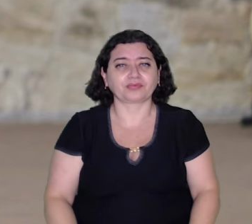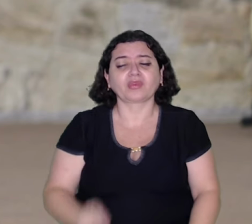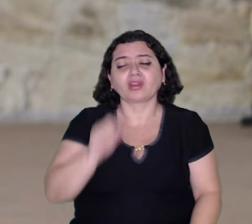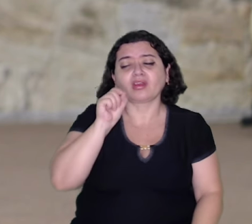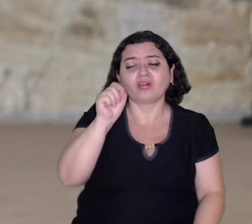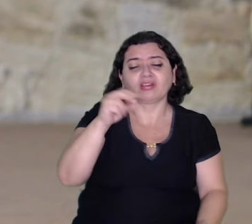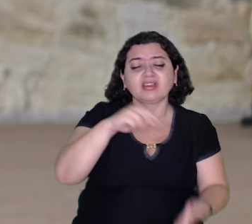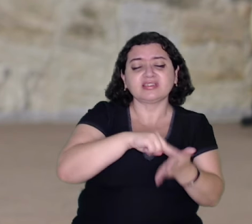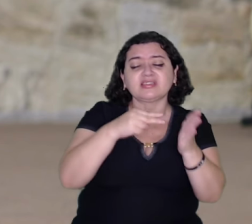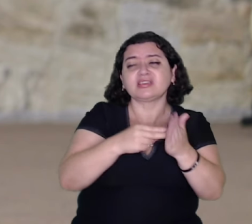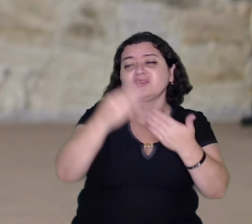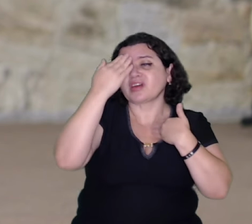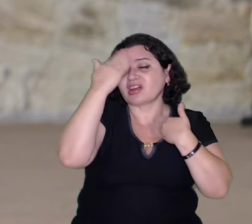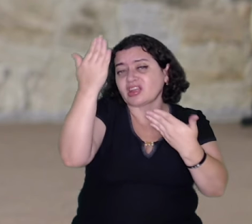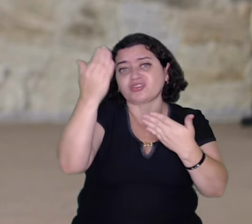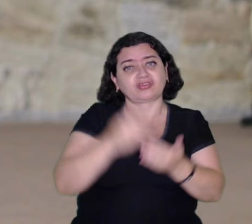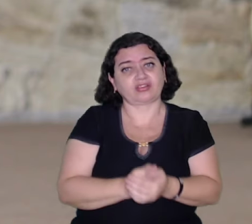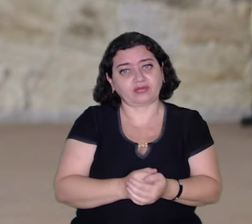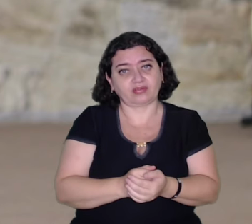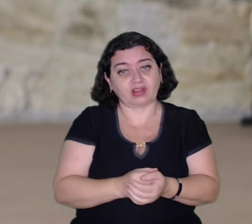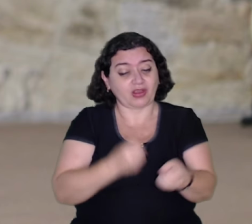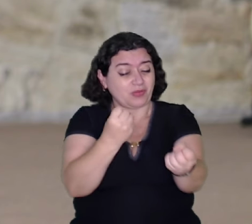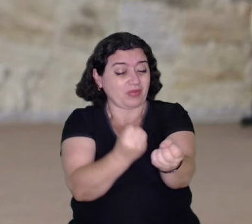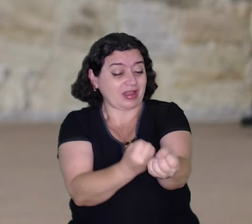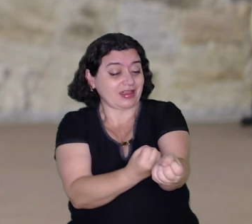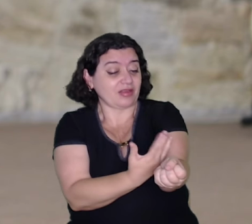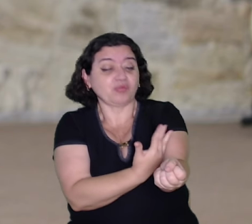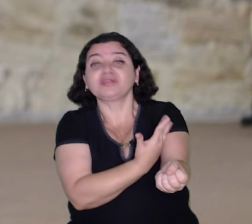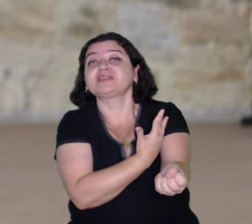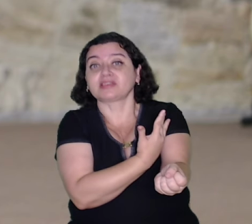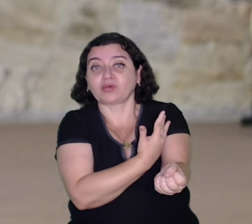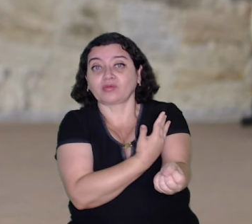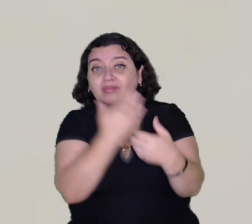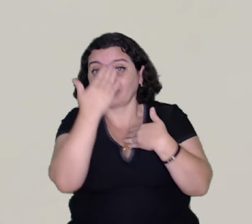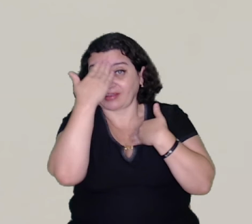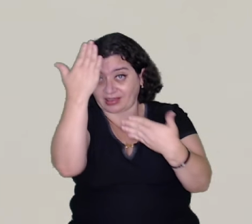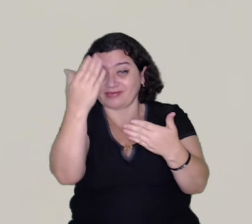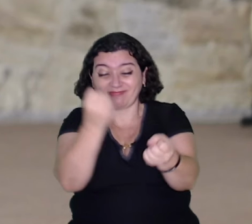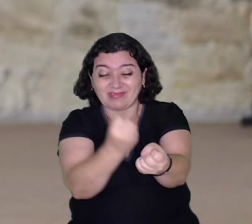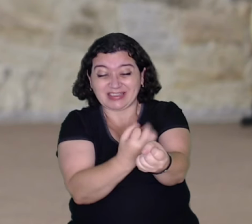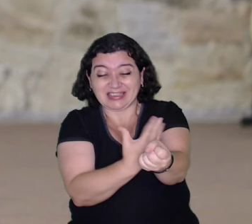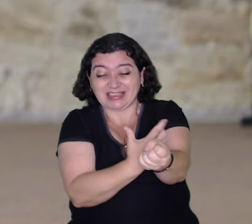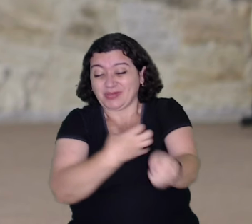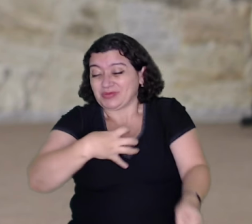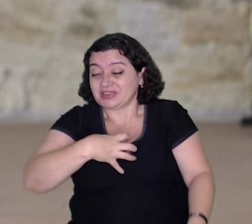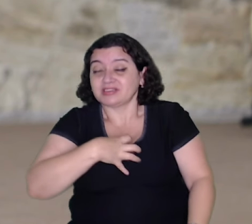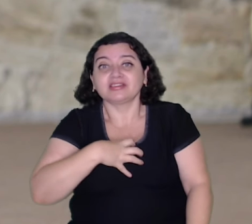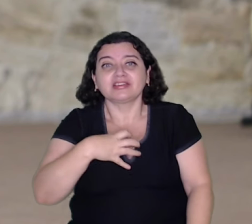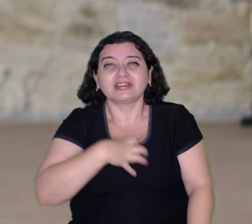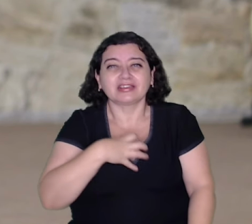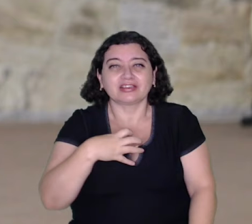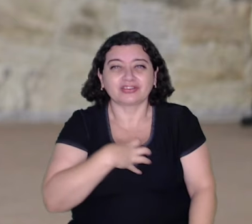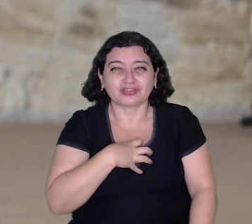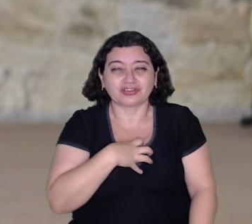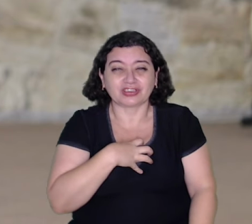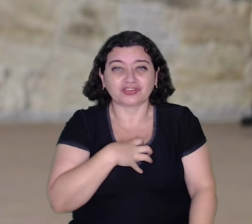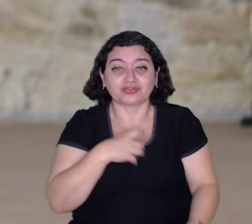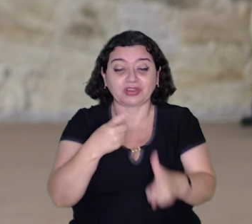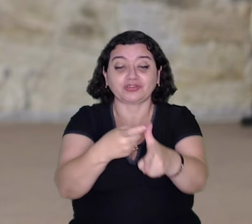gratidão? Gratidão é uma emoção, queridos, que ele envolve um sentimento de